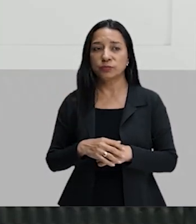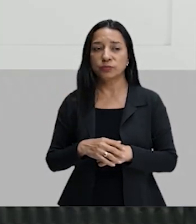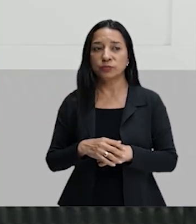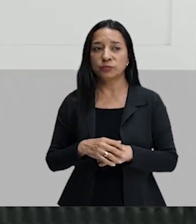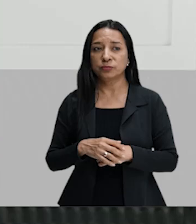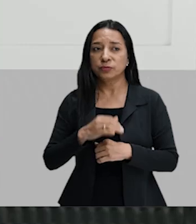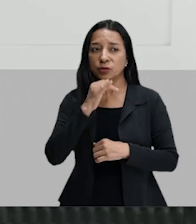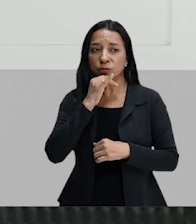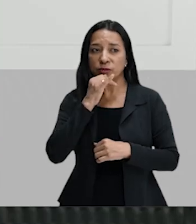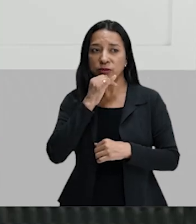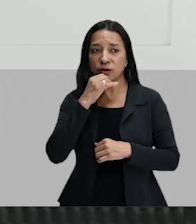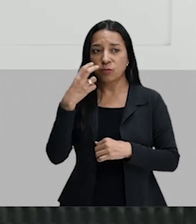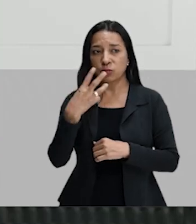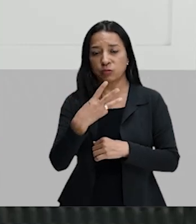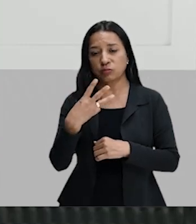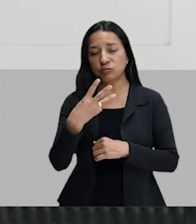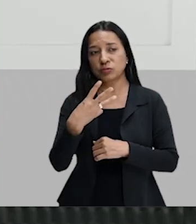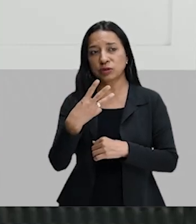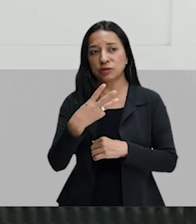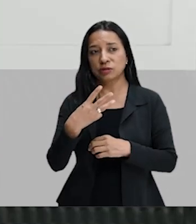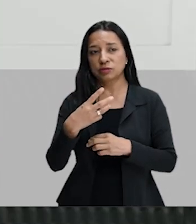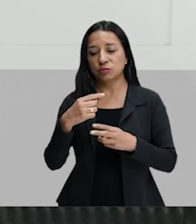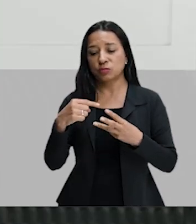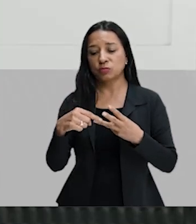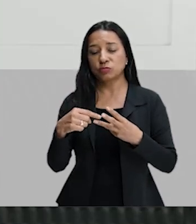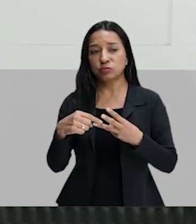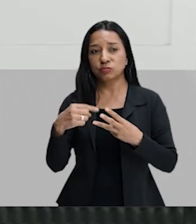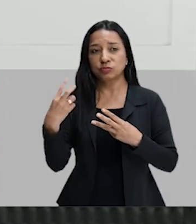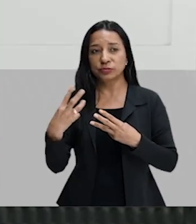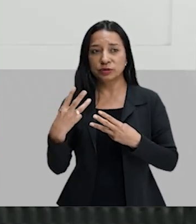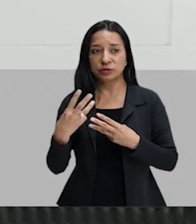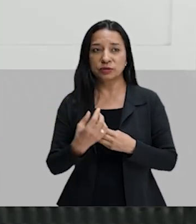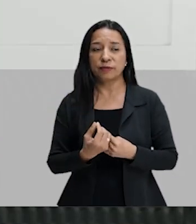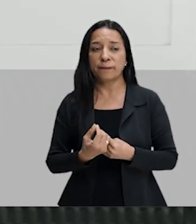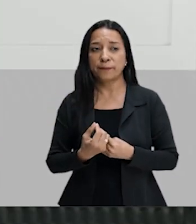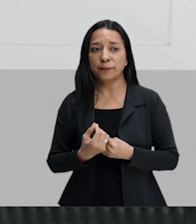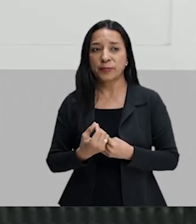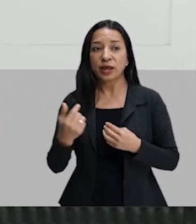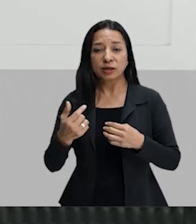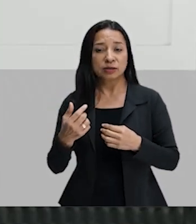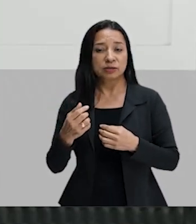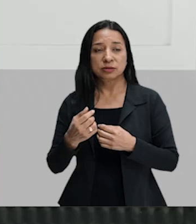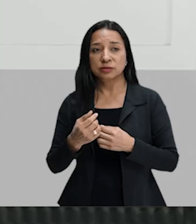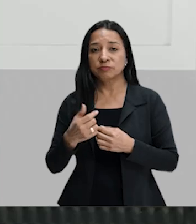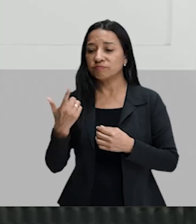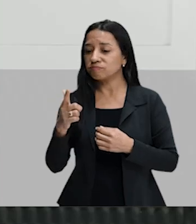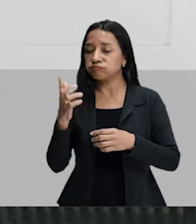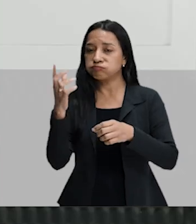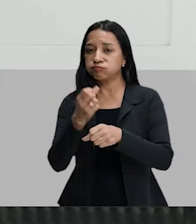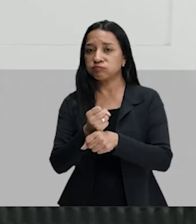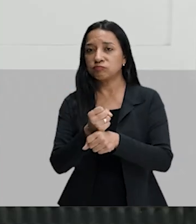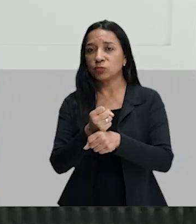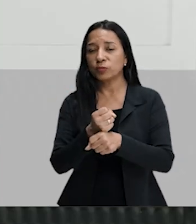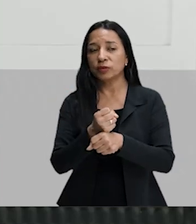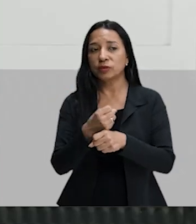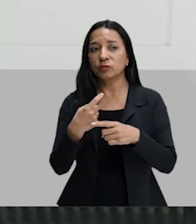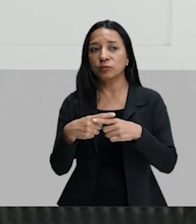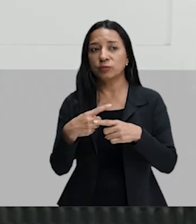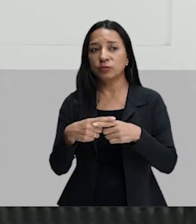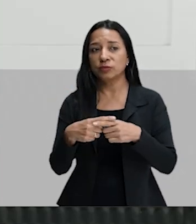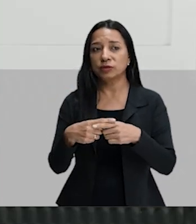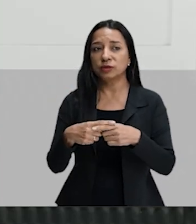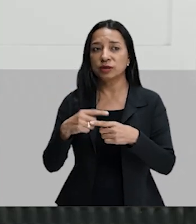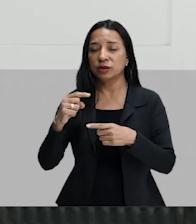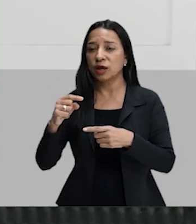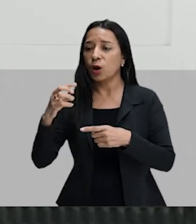ó, tá? A gente vai ver já que esse polinômio aqui ele não está completo. Por que ele não está completo? Perceba que passou do